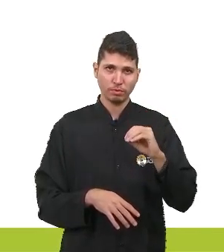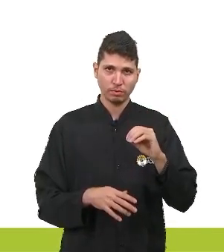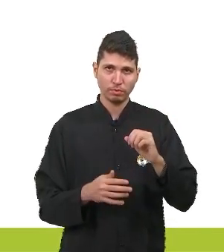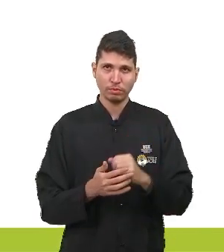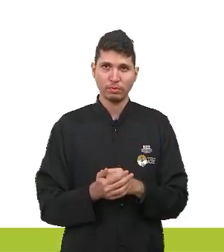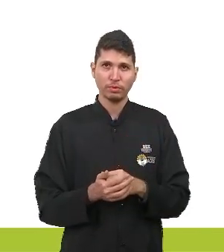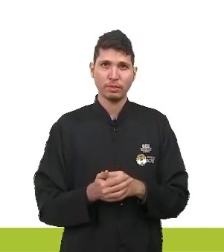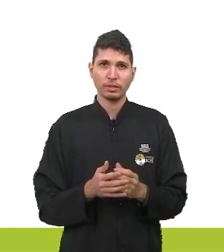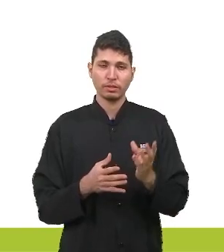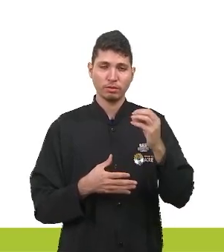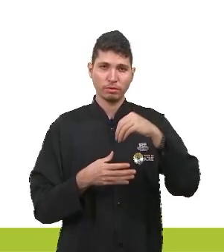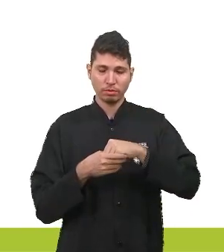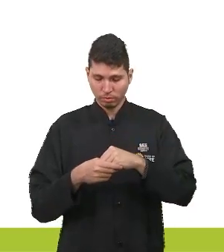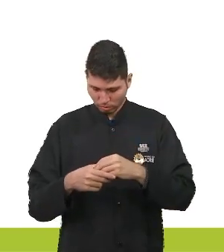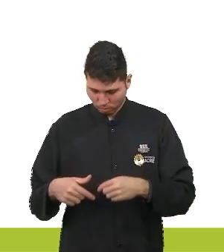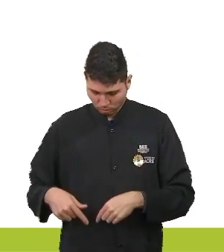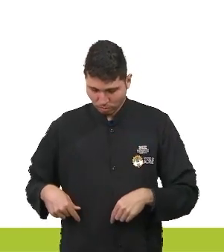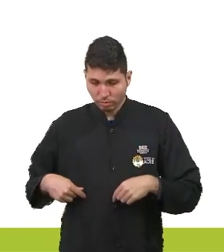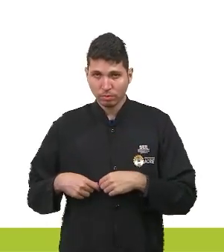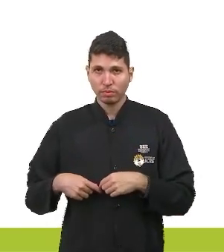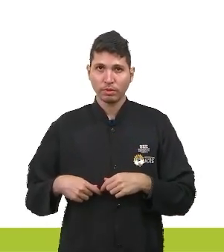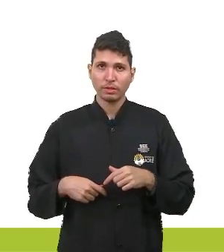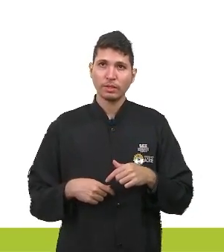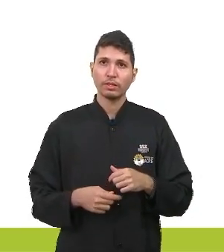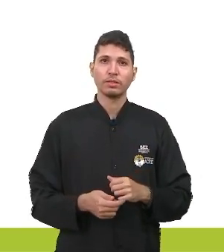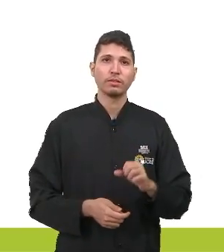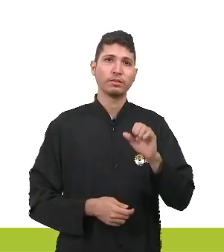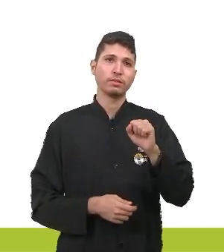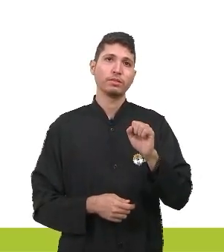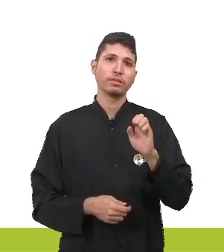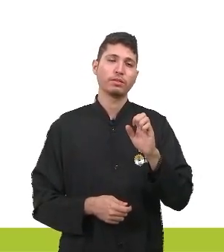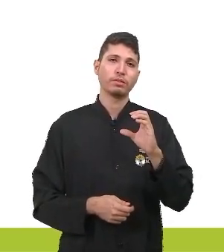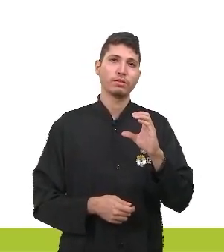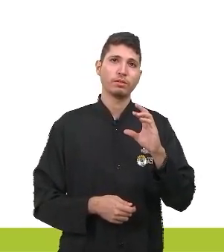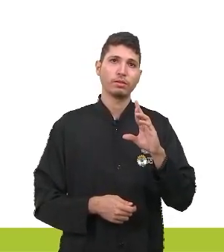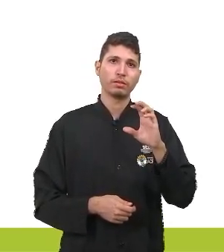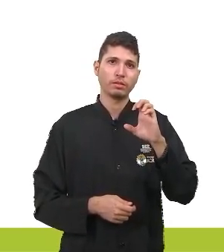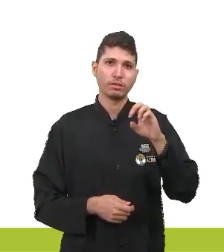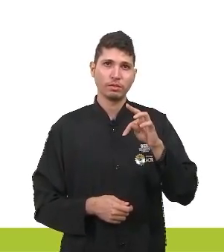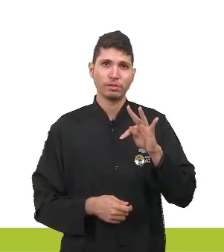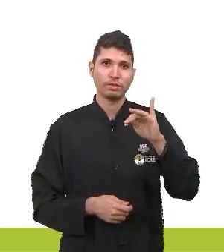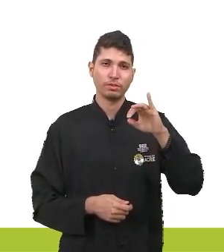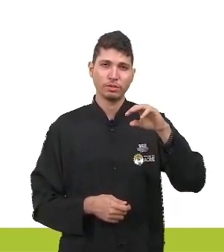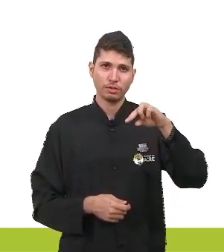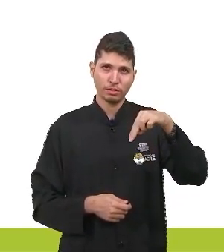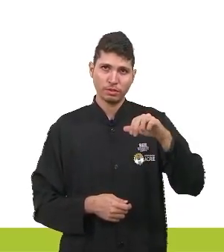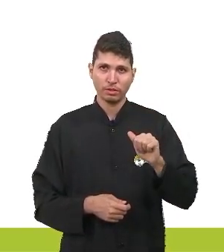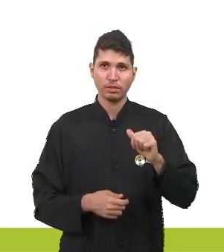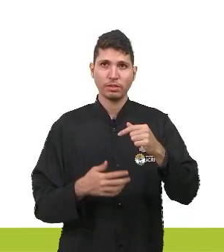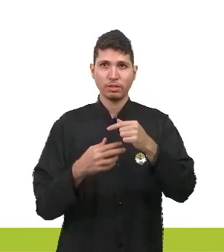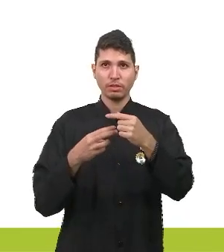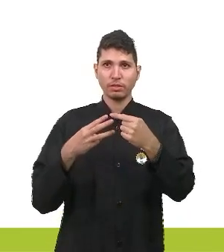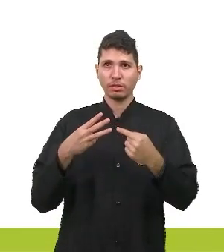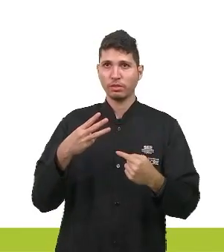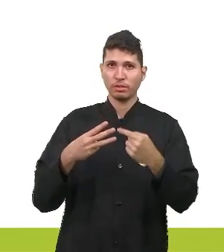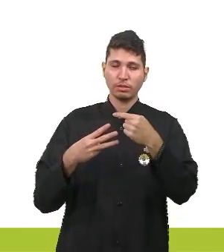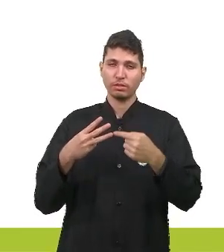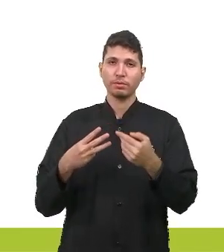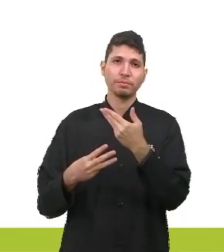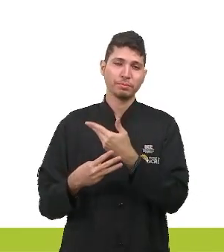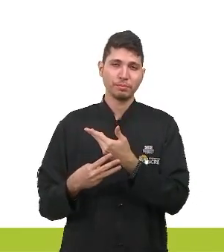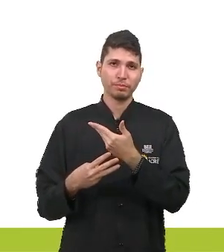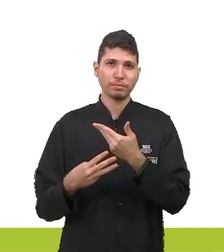no estômago, a secretina e a colecistoquinina, que vão ser produzidas pelo